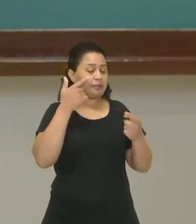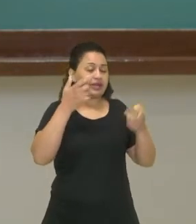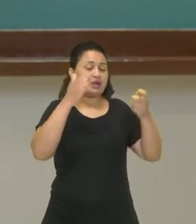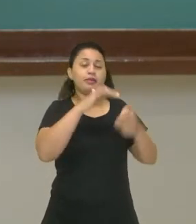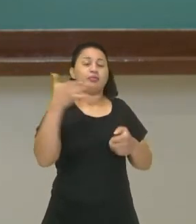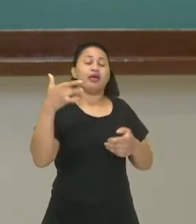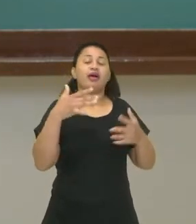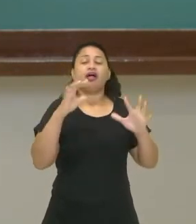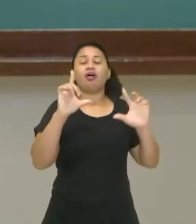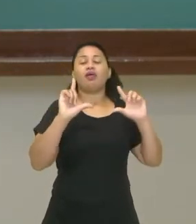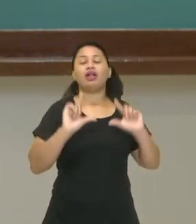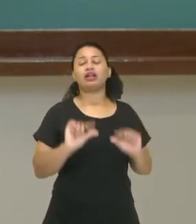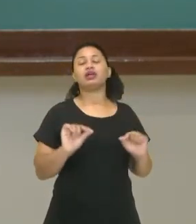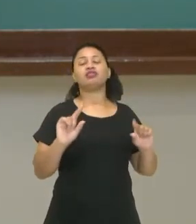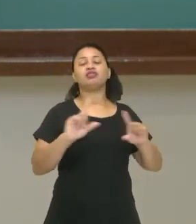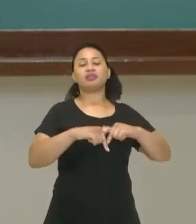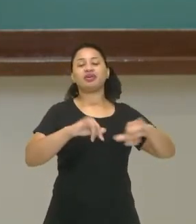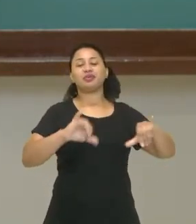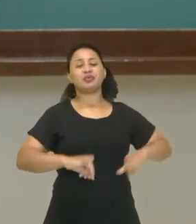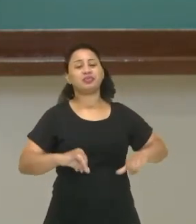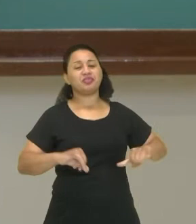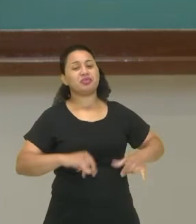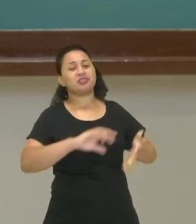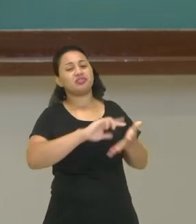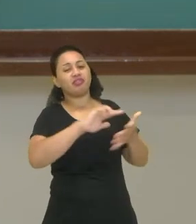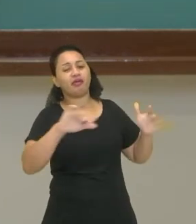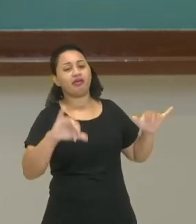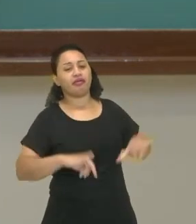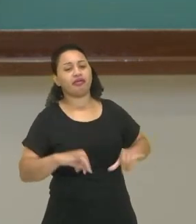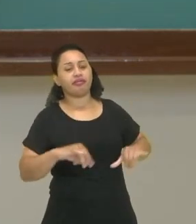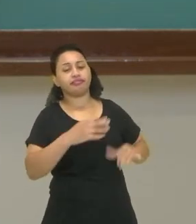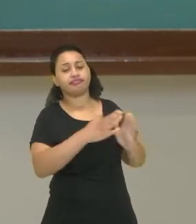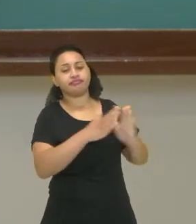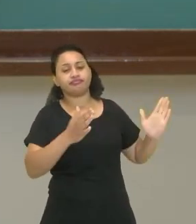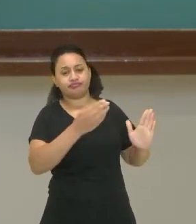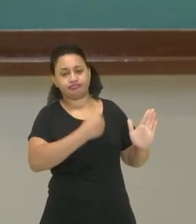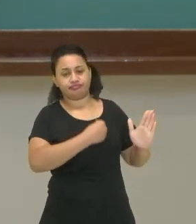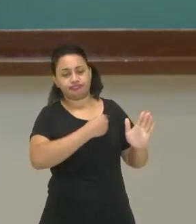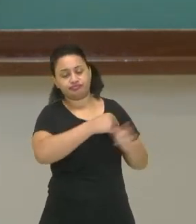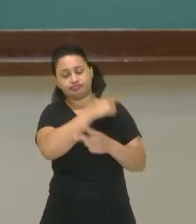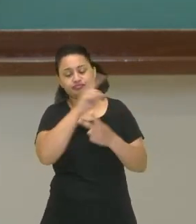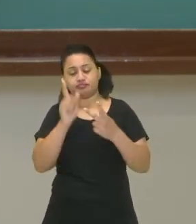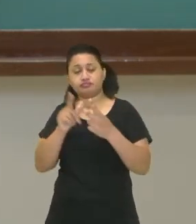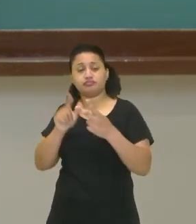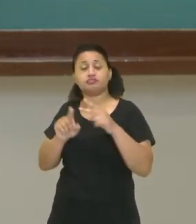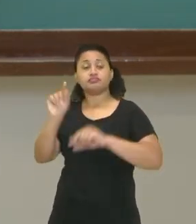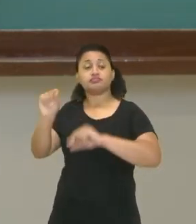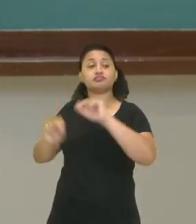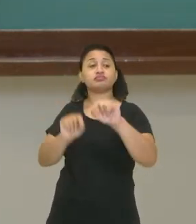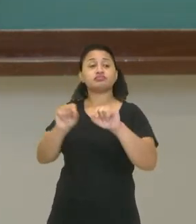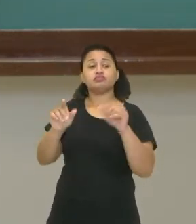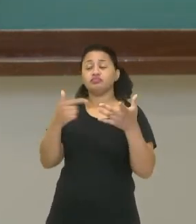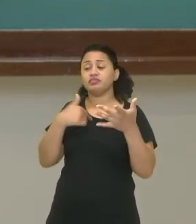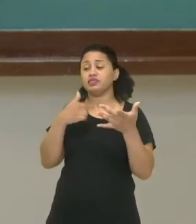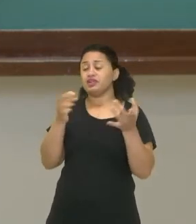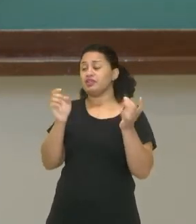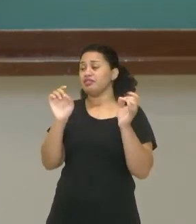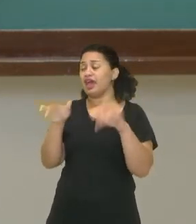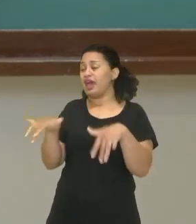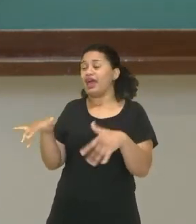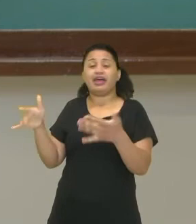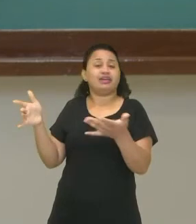sofrimentos que a vida traz, né? Então, essa que é a ideia aqui. E no segundo, simplesmente ele deixa o tédio,